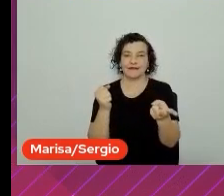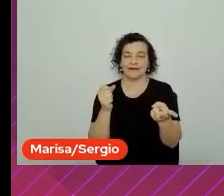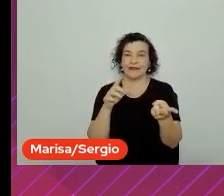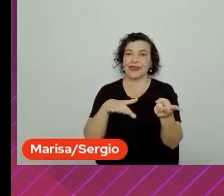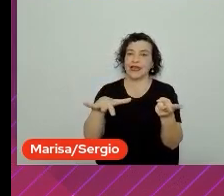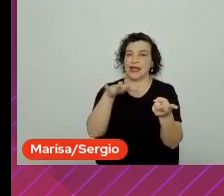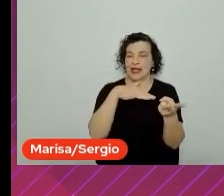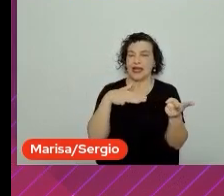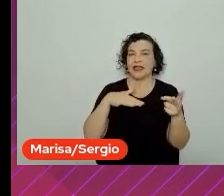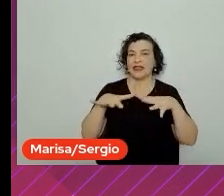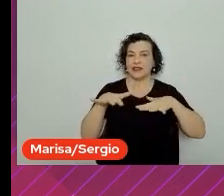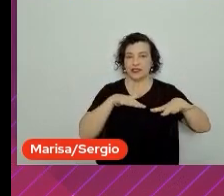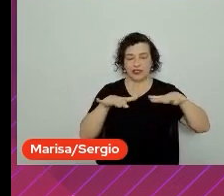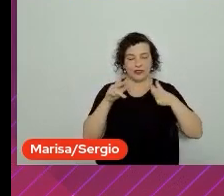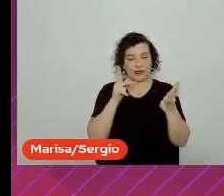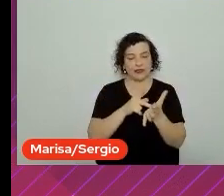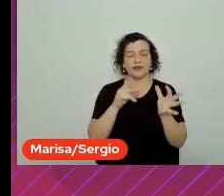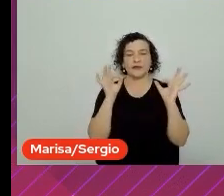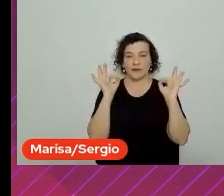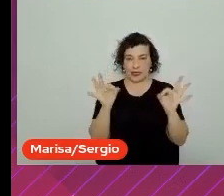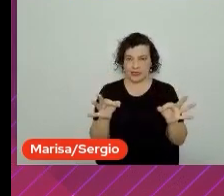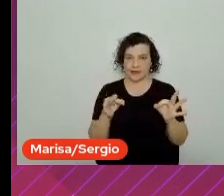de agilidade, de fato.